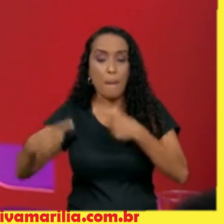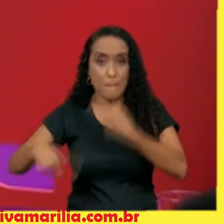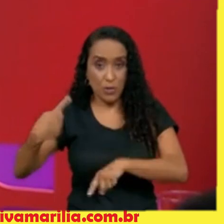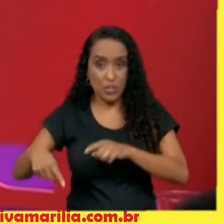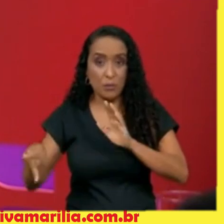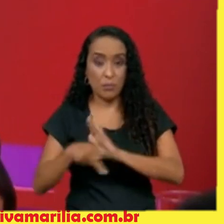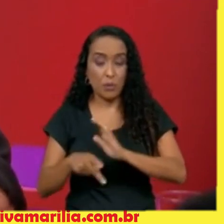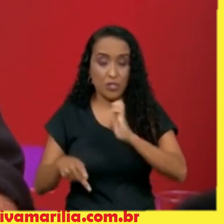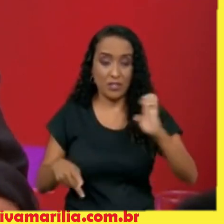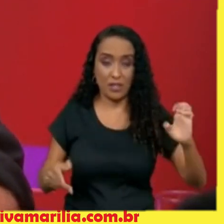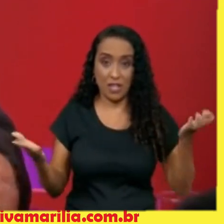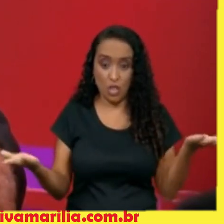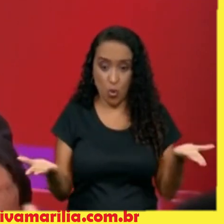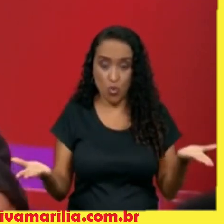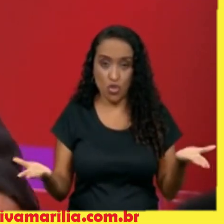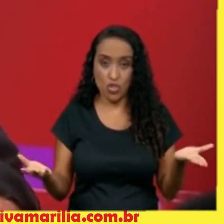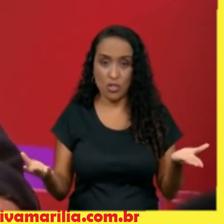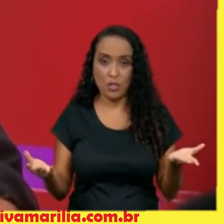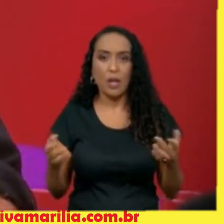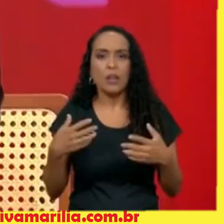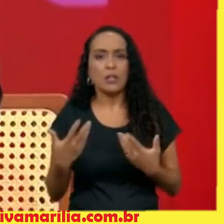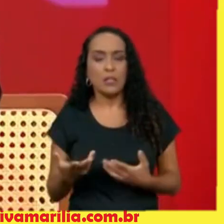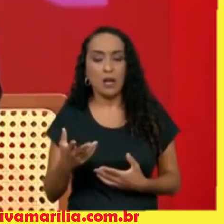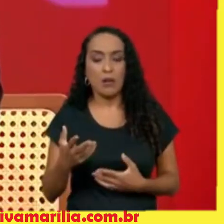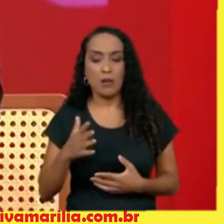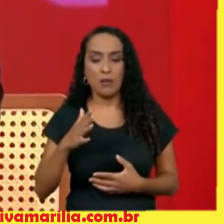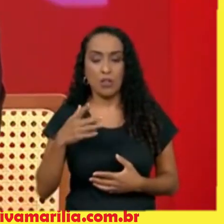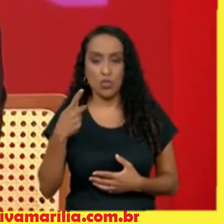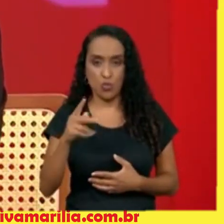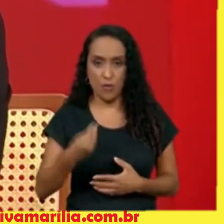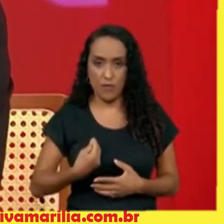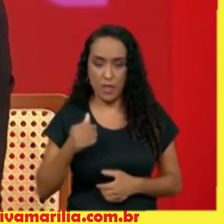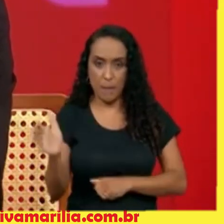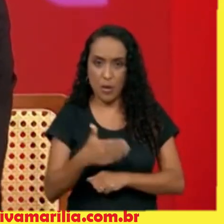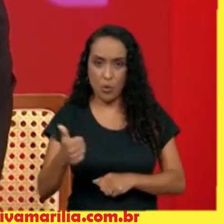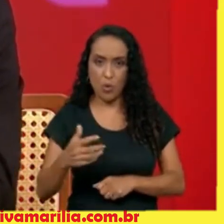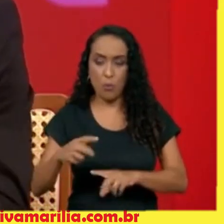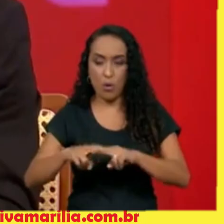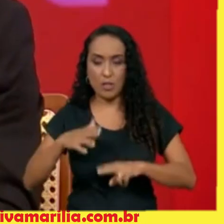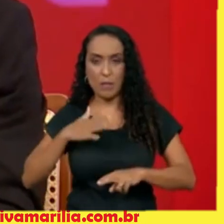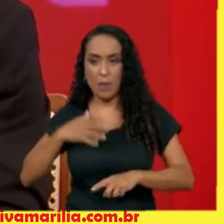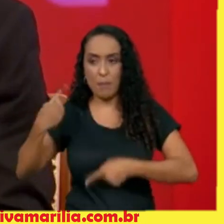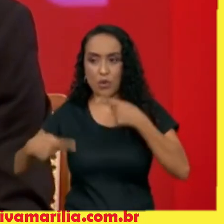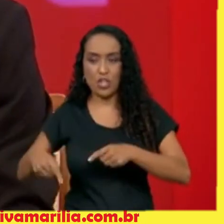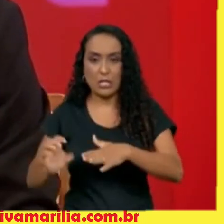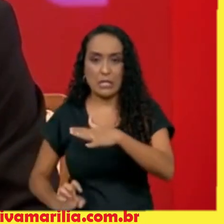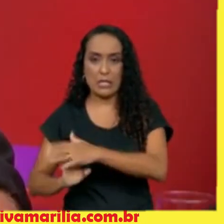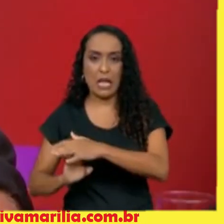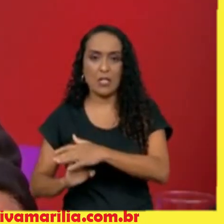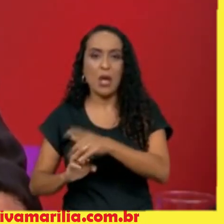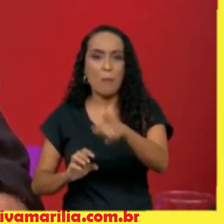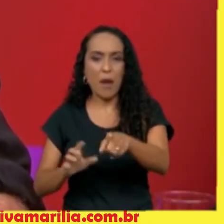nós. Né? Entende? Ou seja, a sua vida melhorou graças à minha política de Estado e agora você é um ingrato porque vota no candidato que está contra